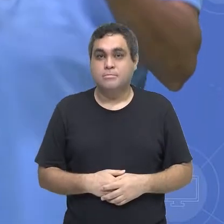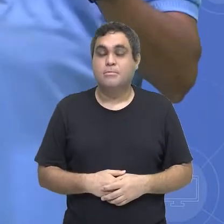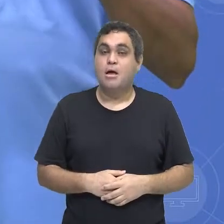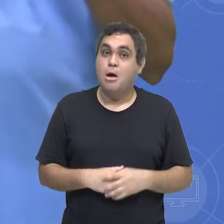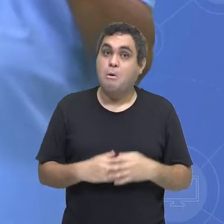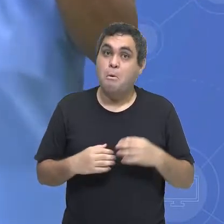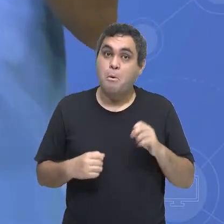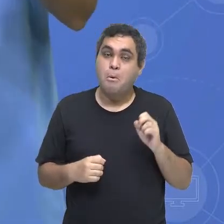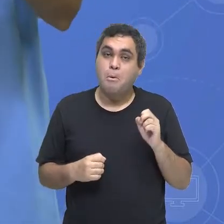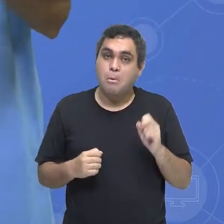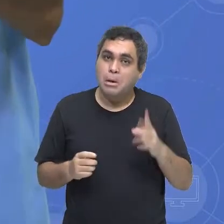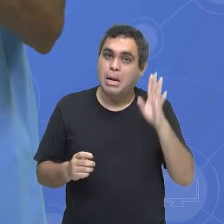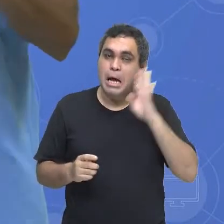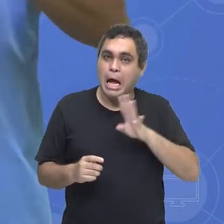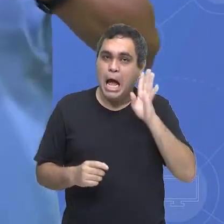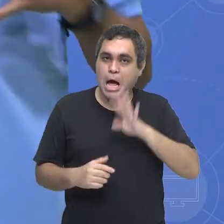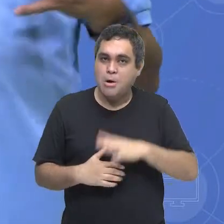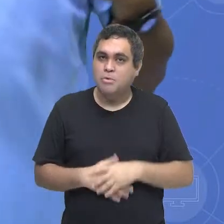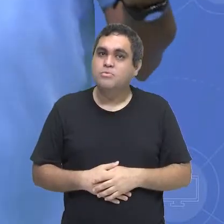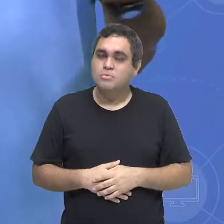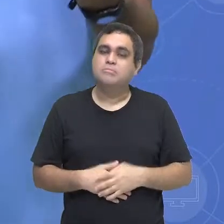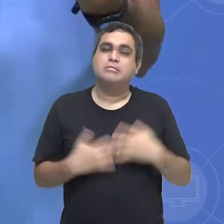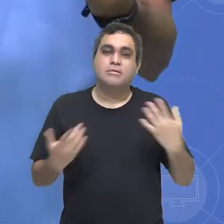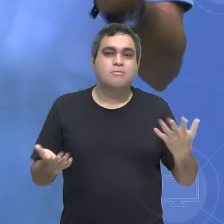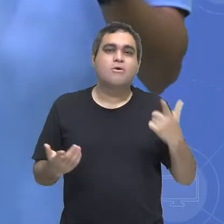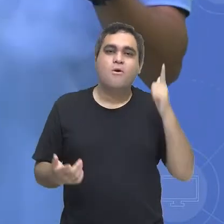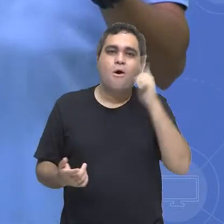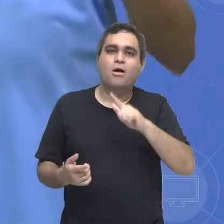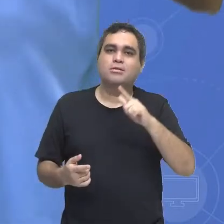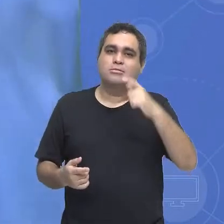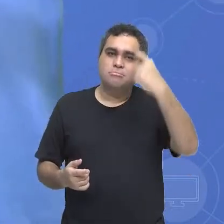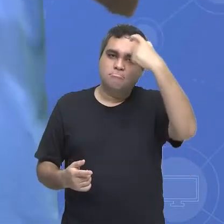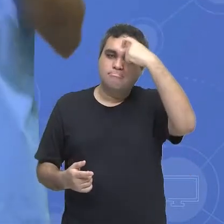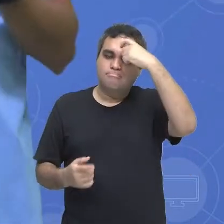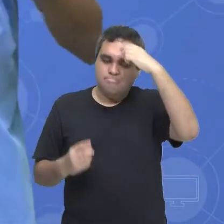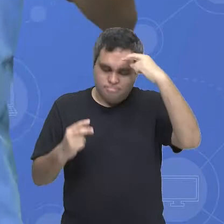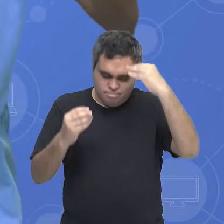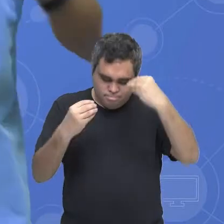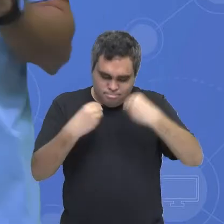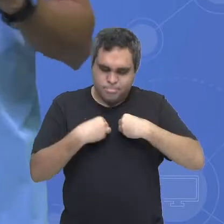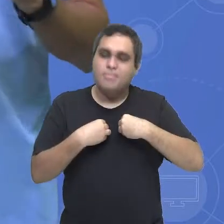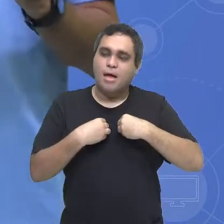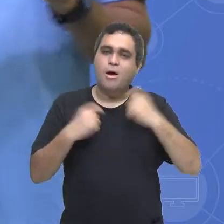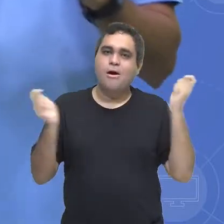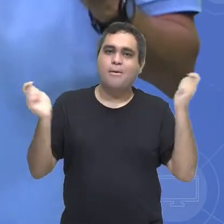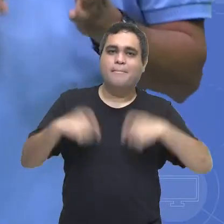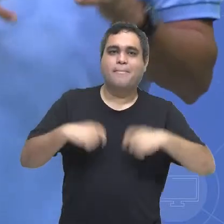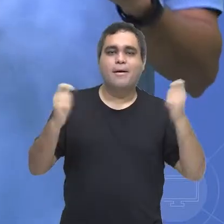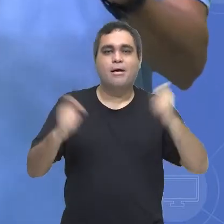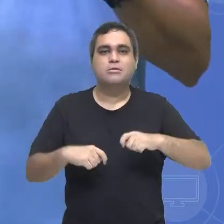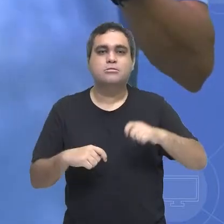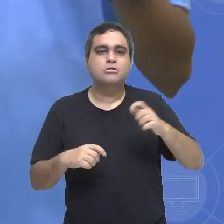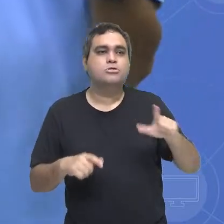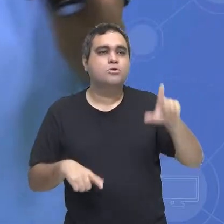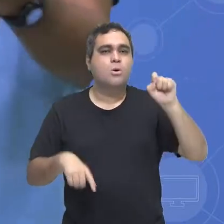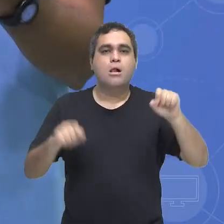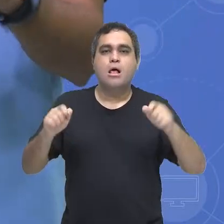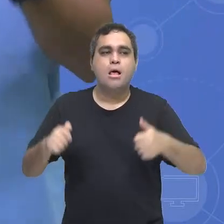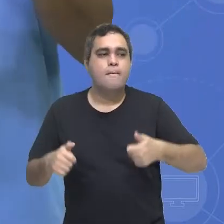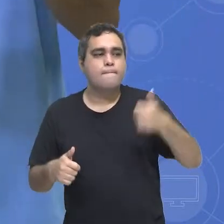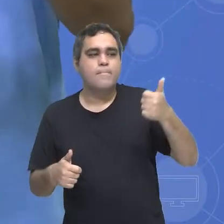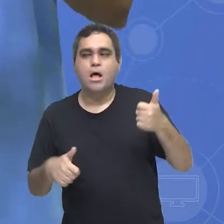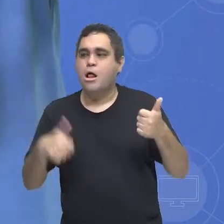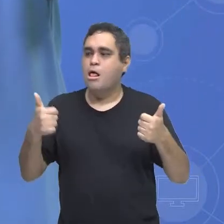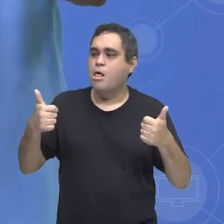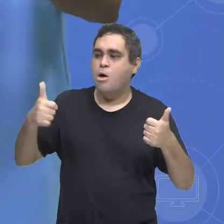né? Eu consigo julgar essas ações aí e eu consigo escolher o que é melhor para